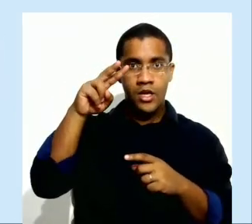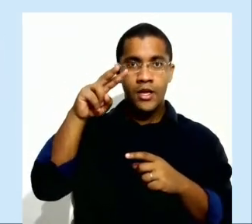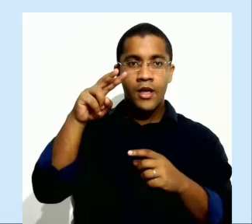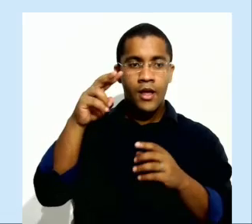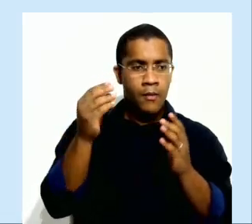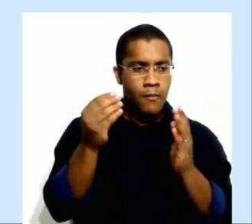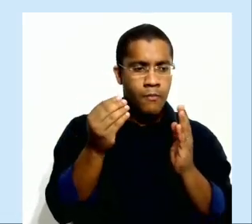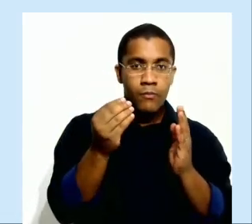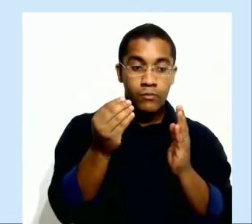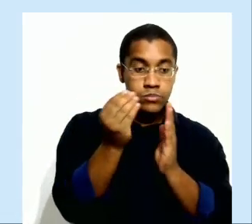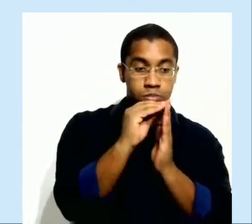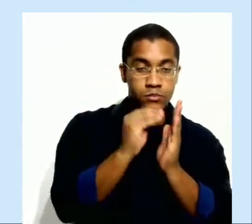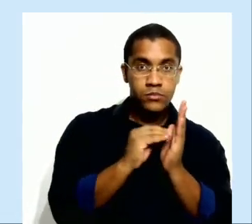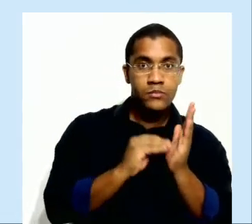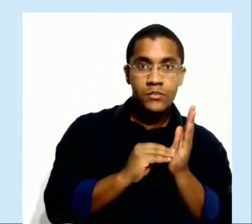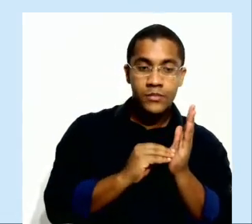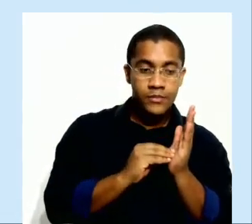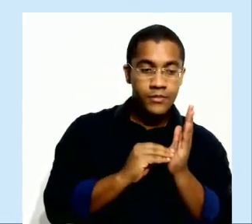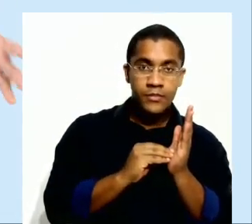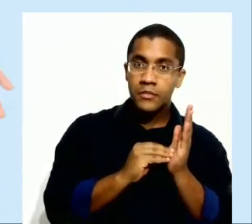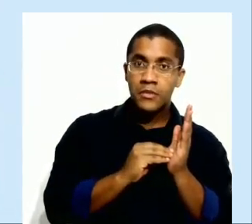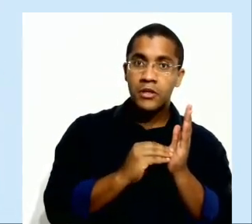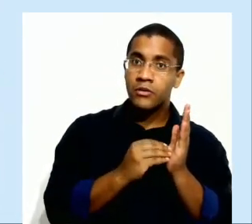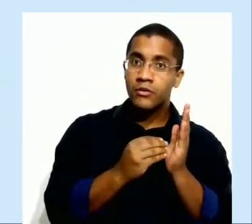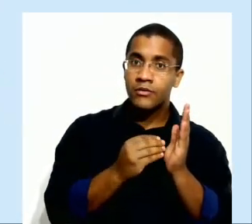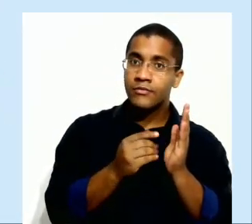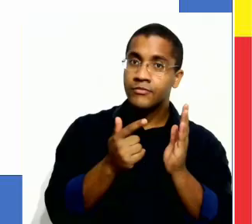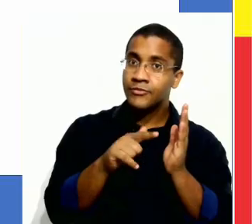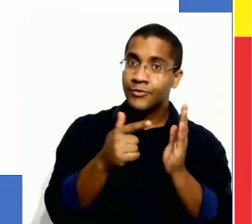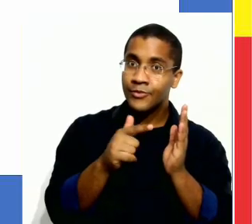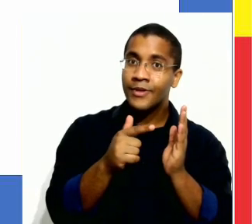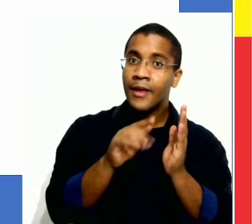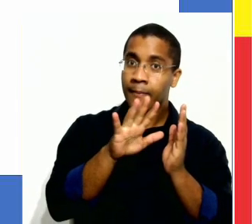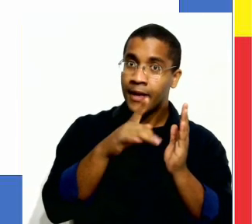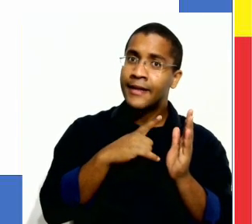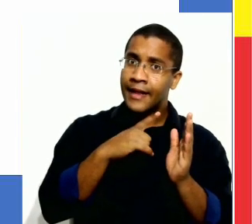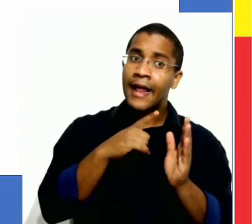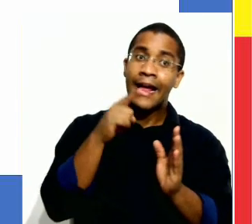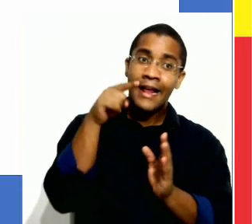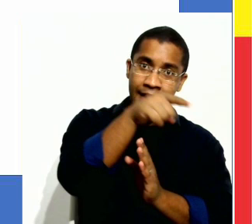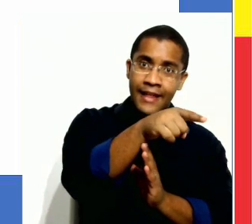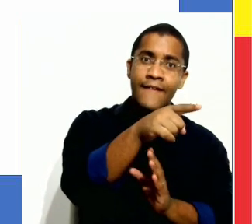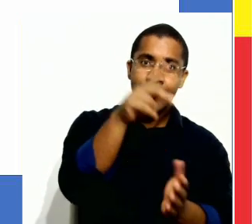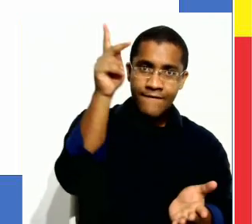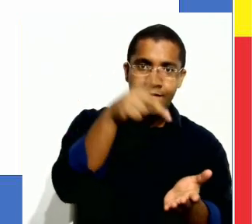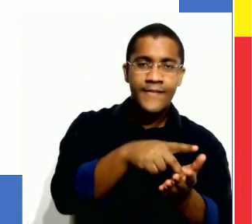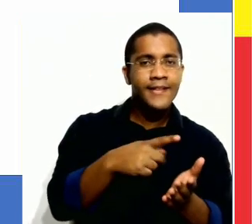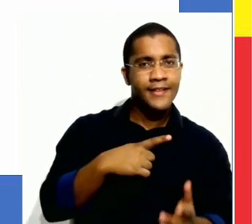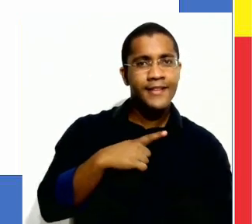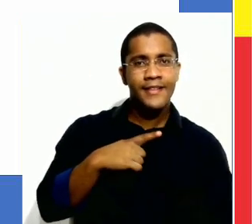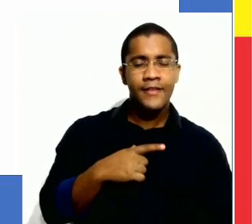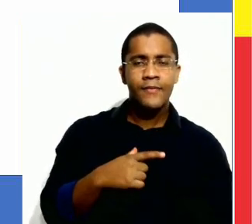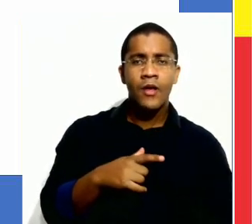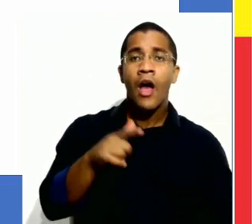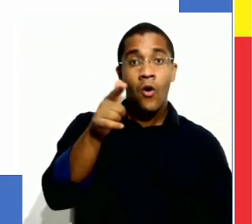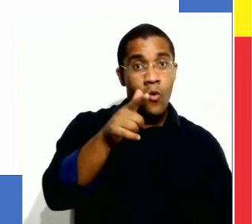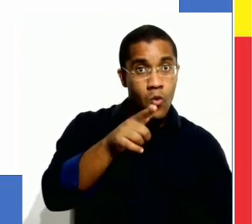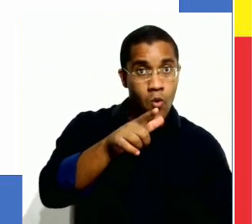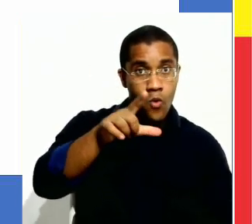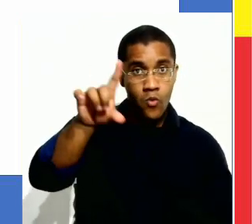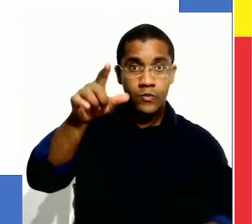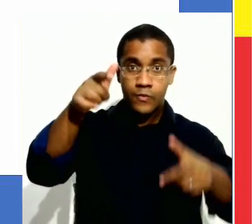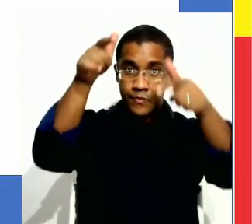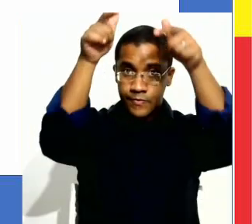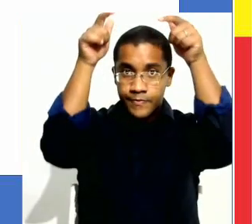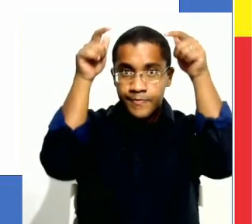uma grande riqueza que é ocultada. Então agora nós vamos entrar em outro